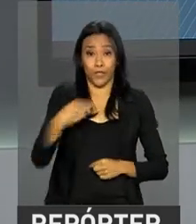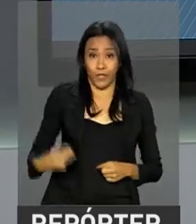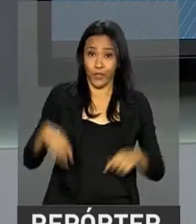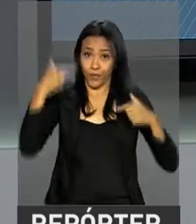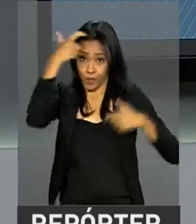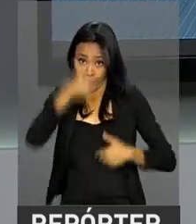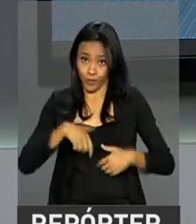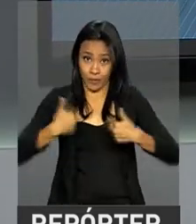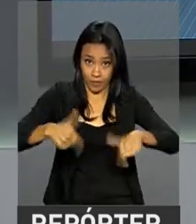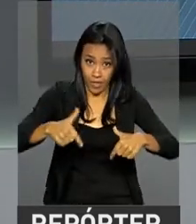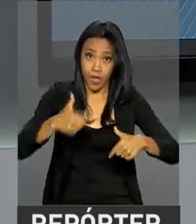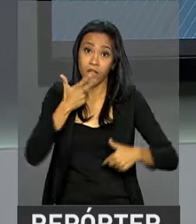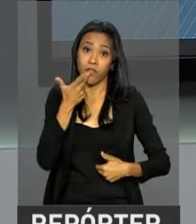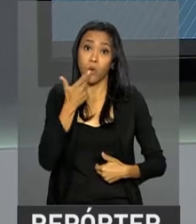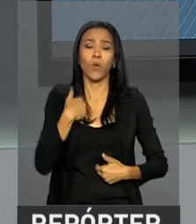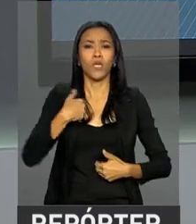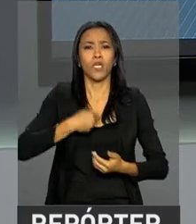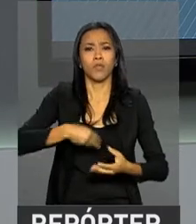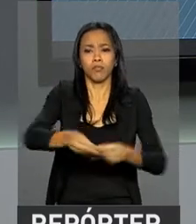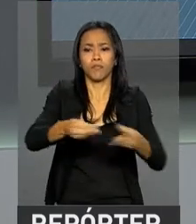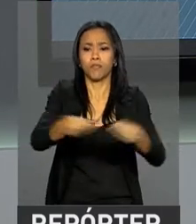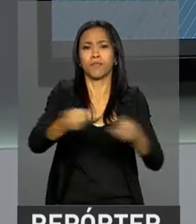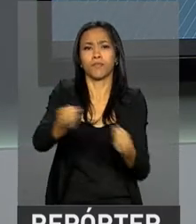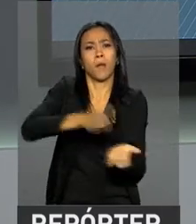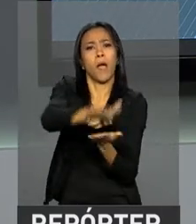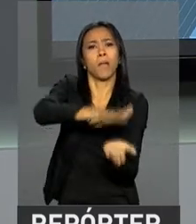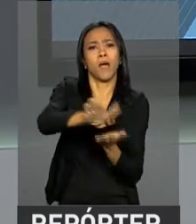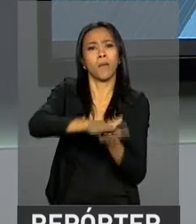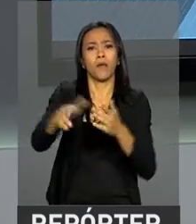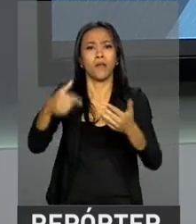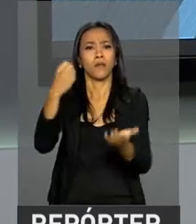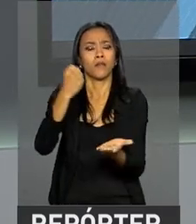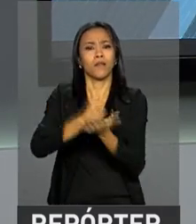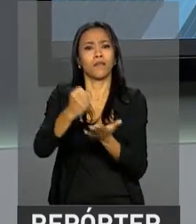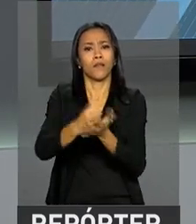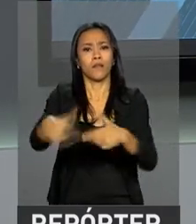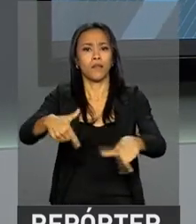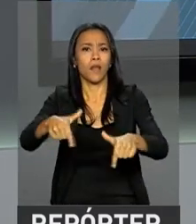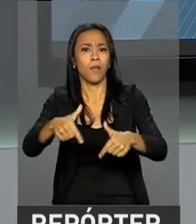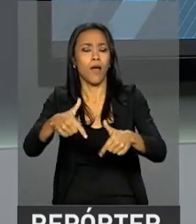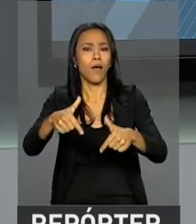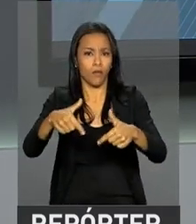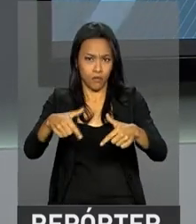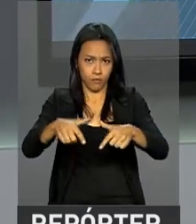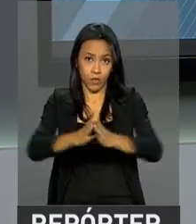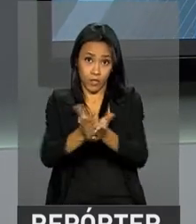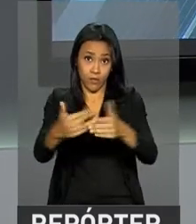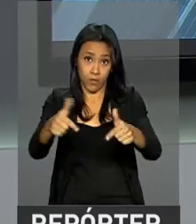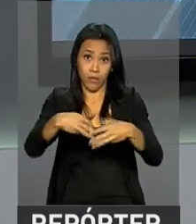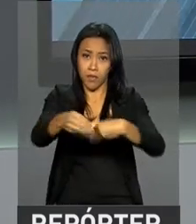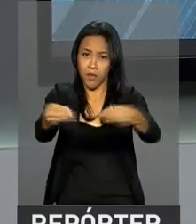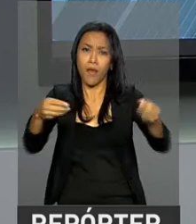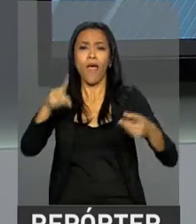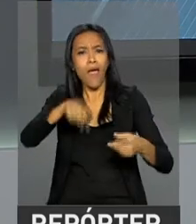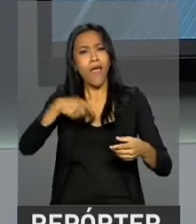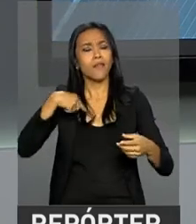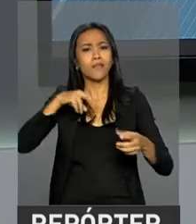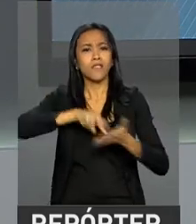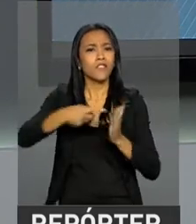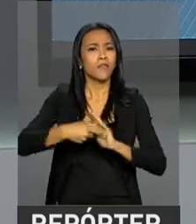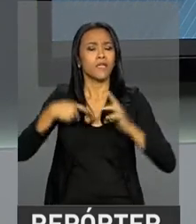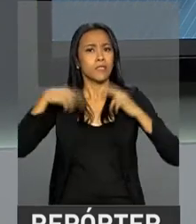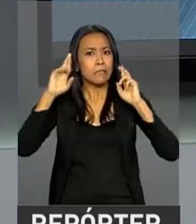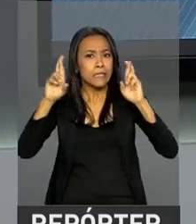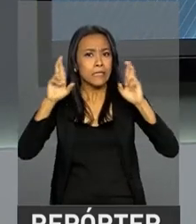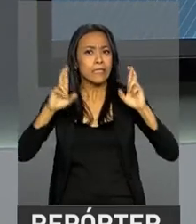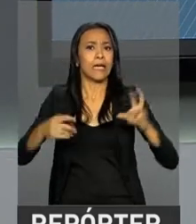o aumento das emissões de carteiras de trabalho em período de dificuldade econômica representa otimismo dos trabalhadores na